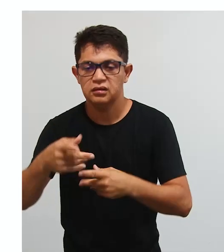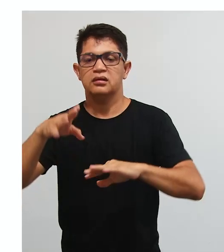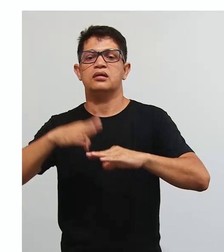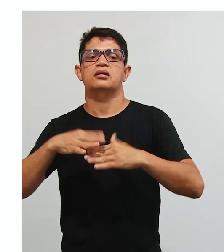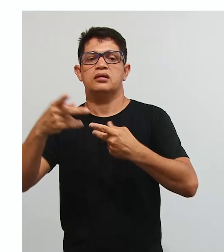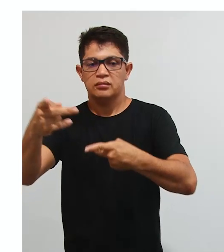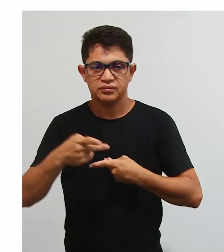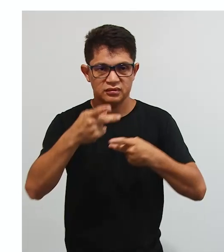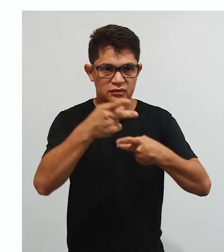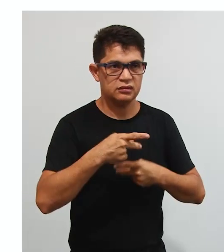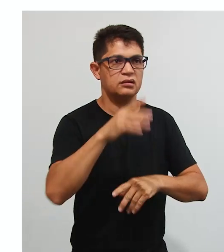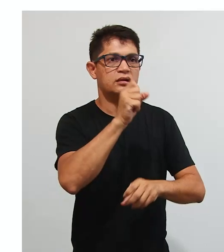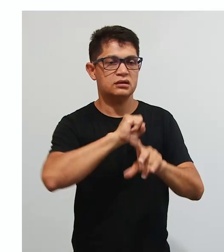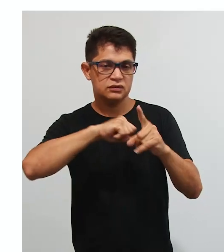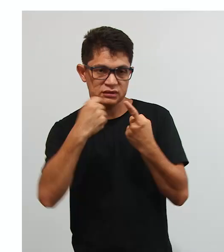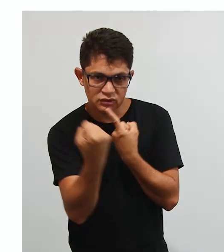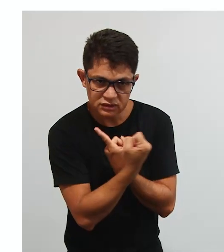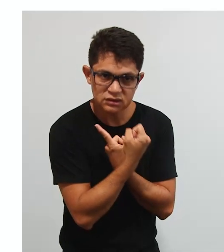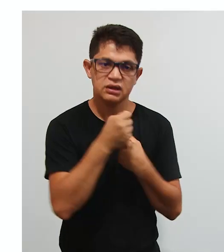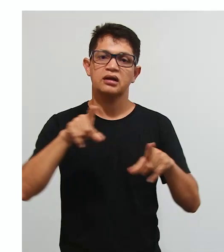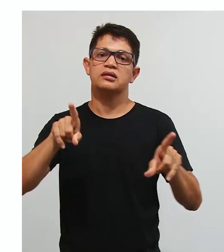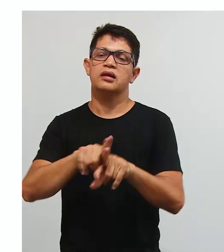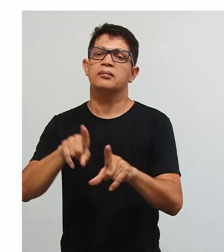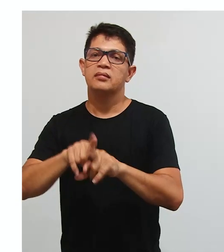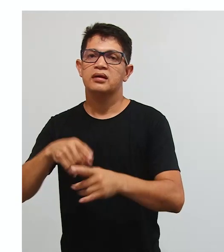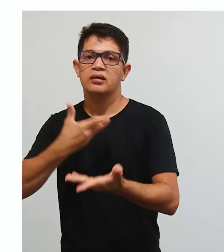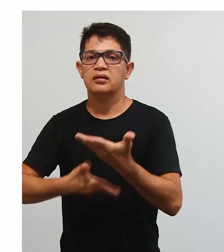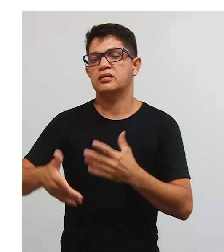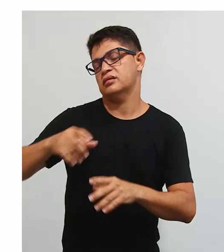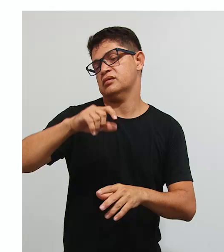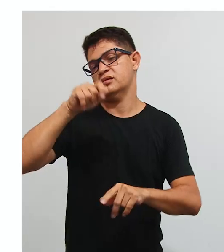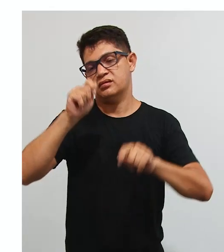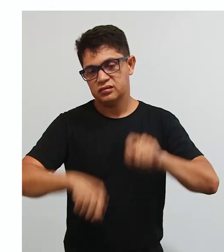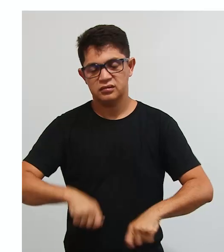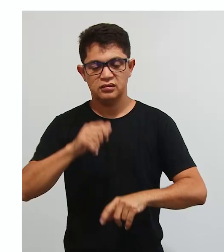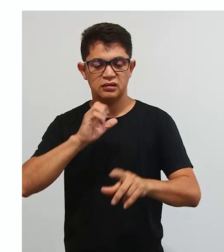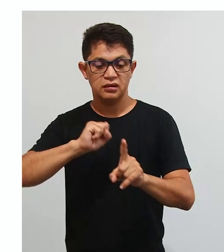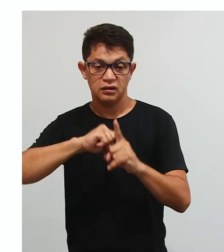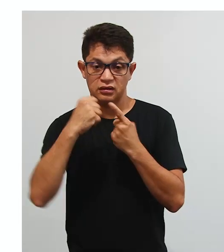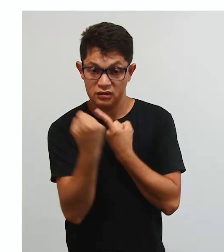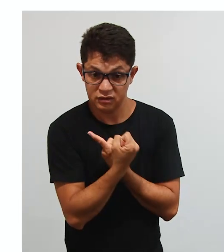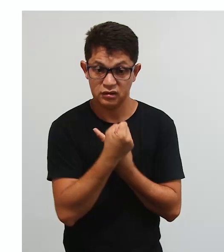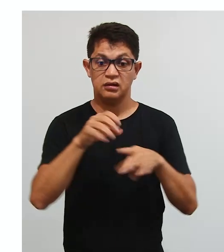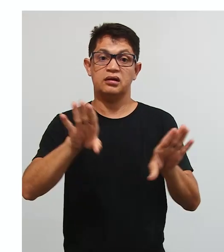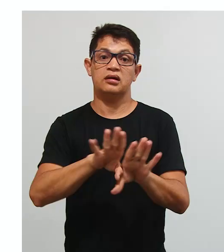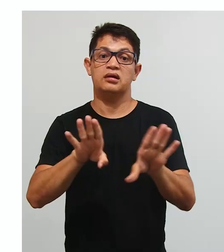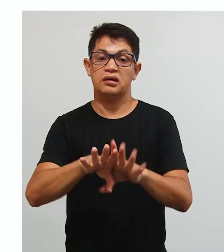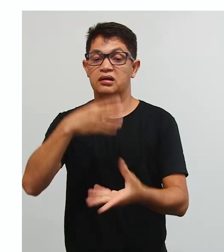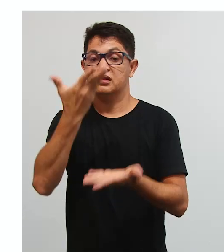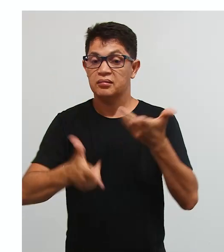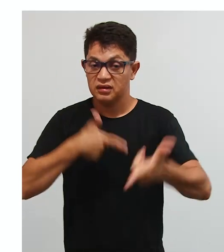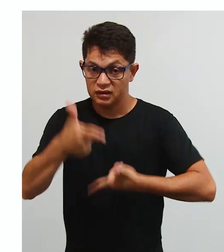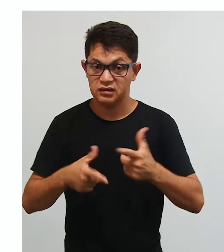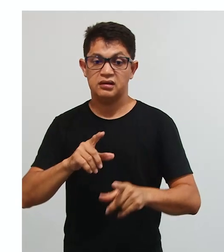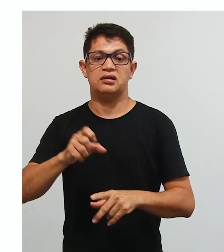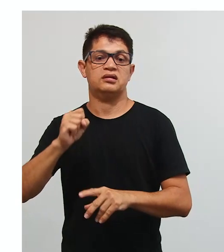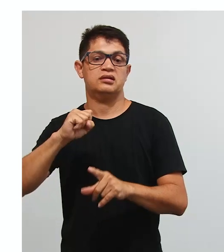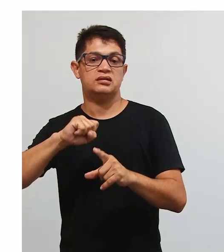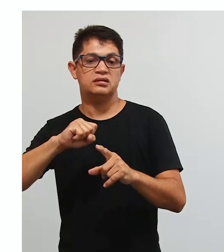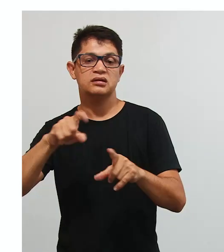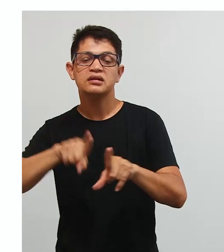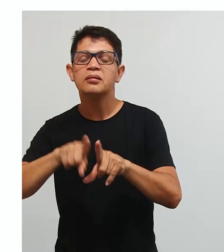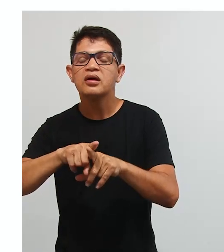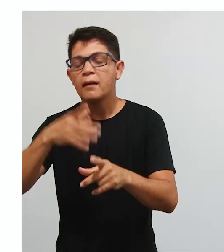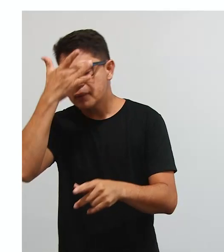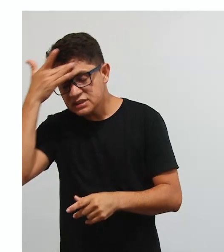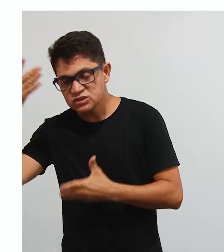que é o meu caso. Eu sou formada em Ciências Sociais, mas eu também sou bacharel em Ciências Sociais e licenciada em Sociologia. Então,